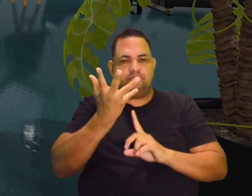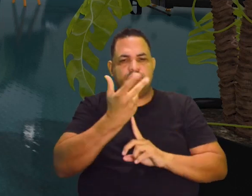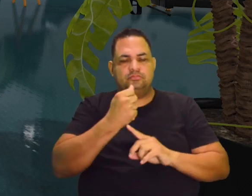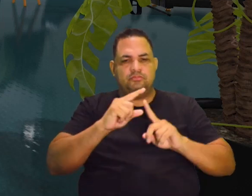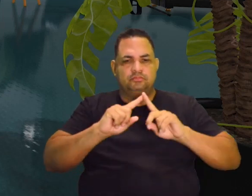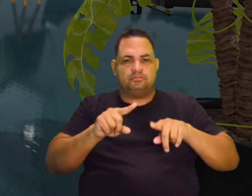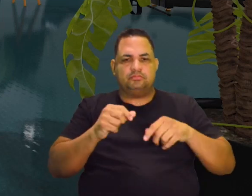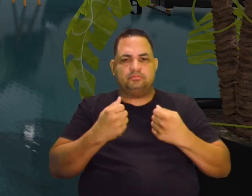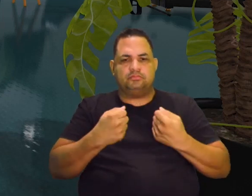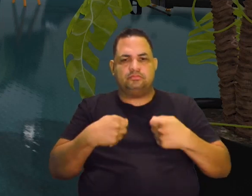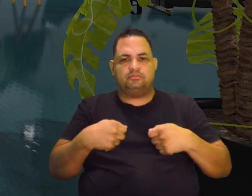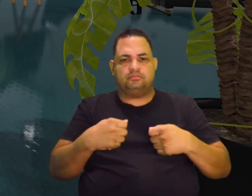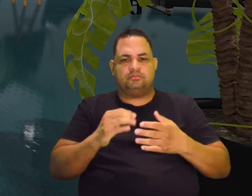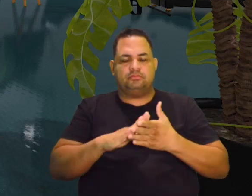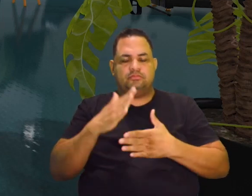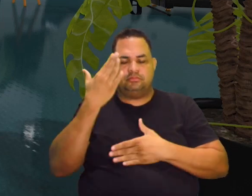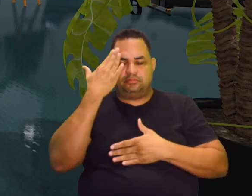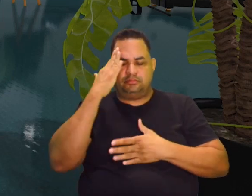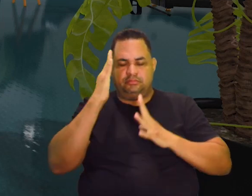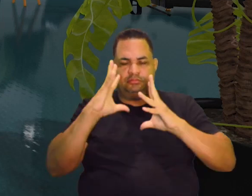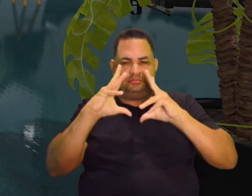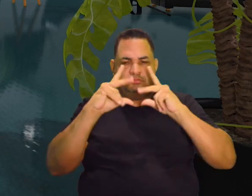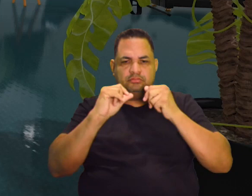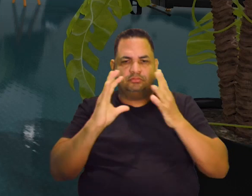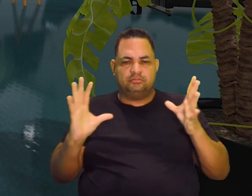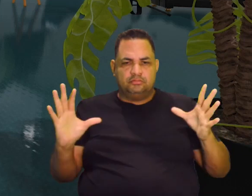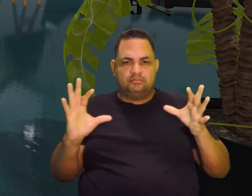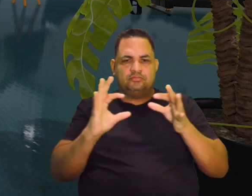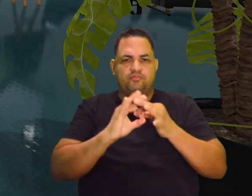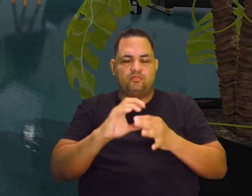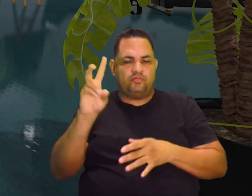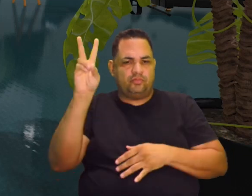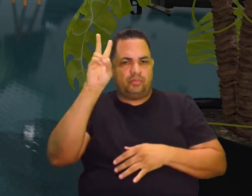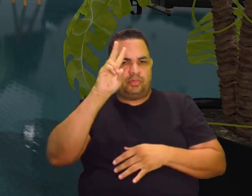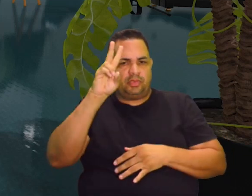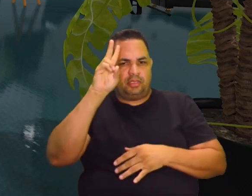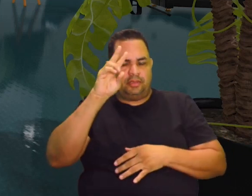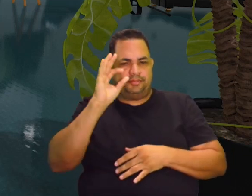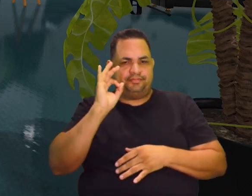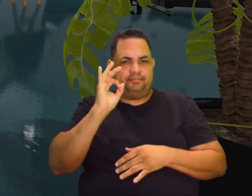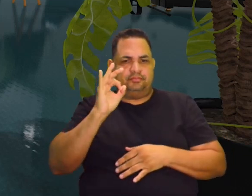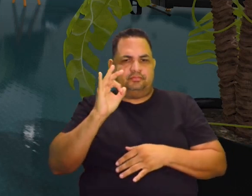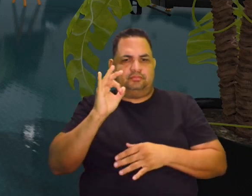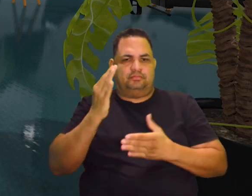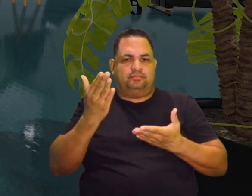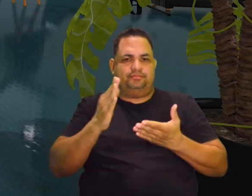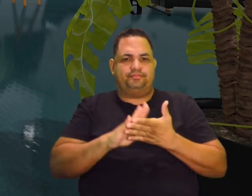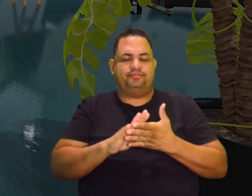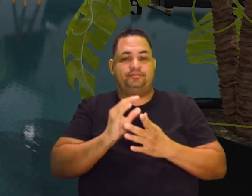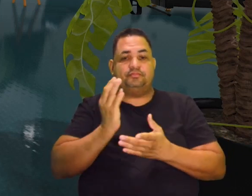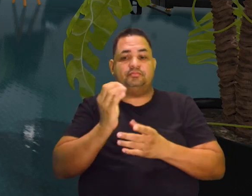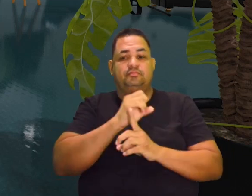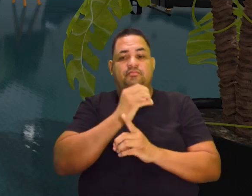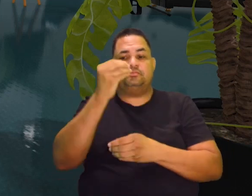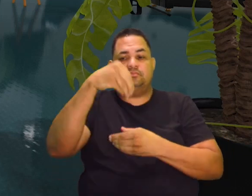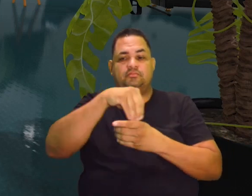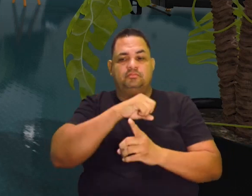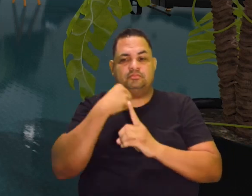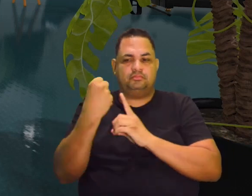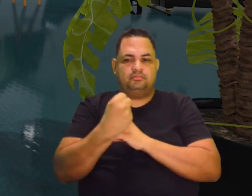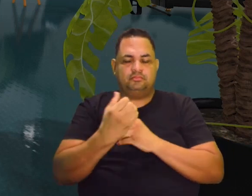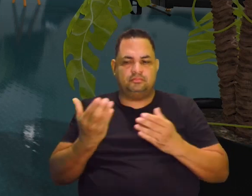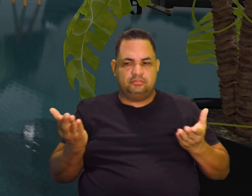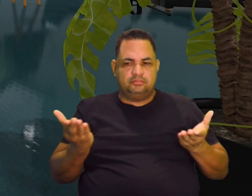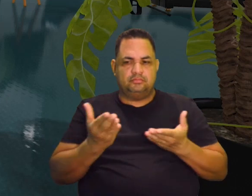precisam compreender todo esse contexto histórico, certo? das sociedades até a atualidade, para